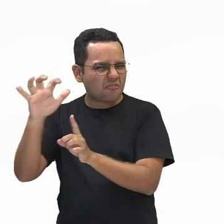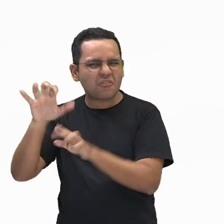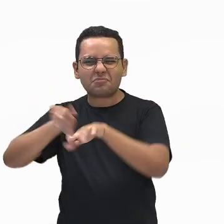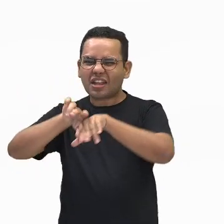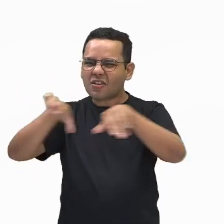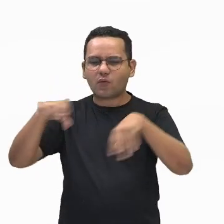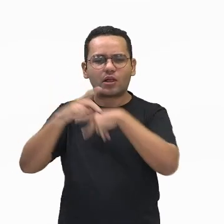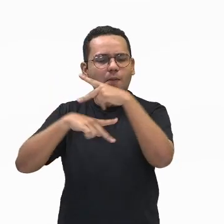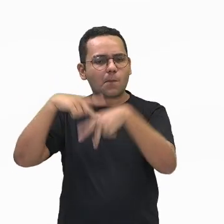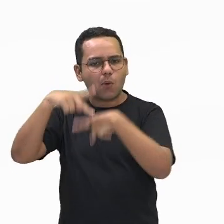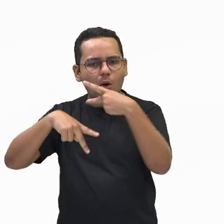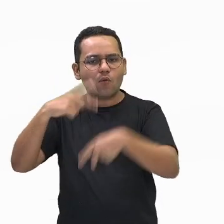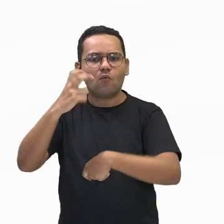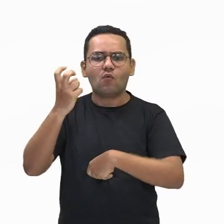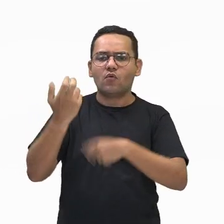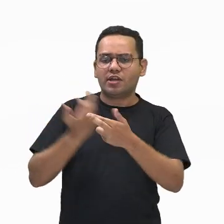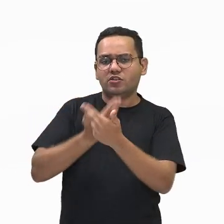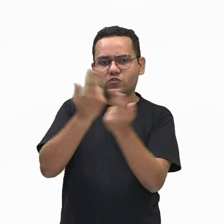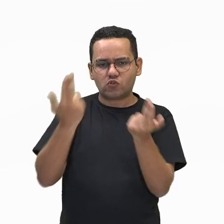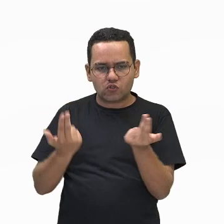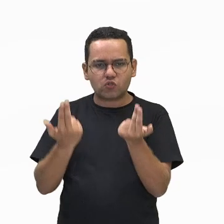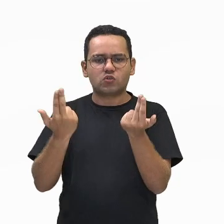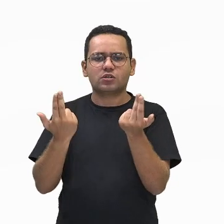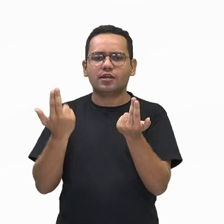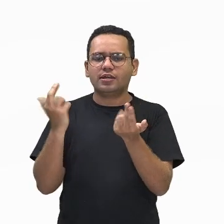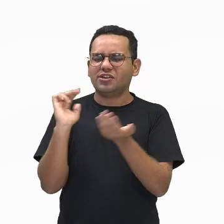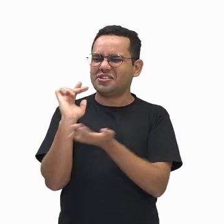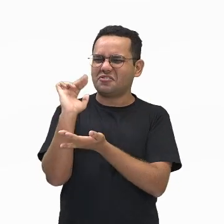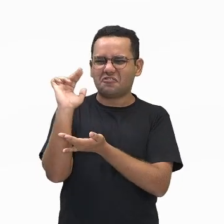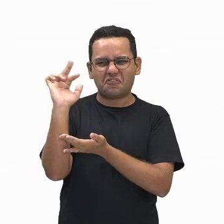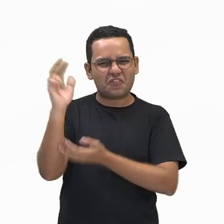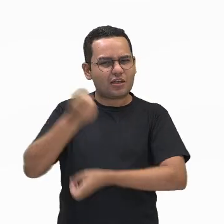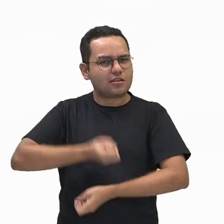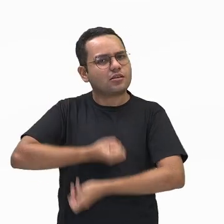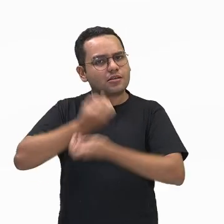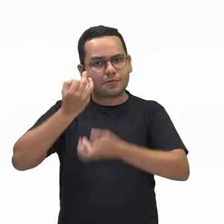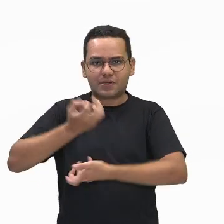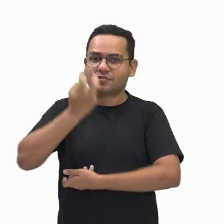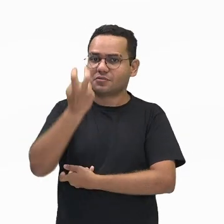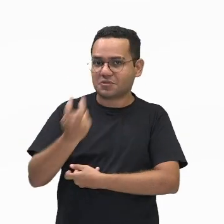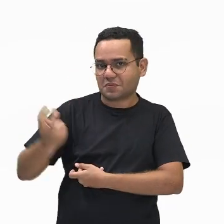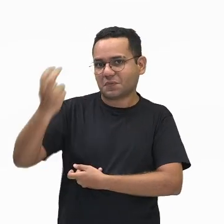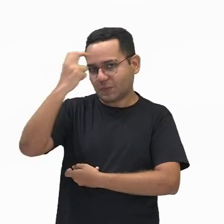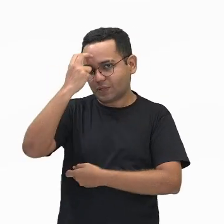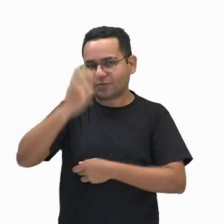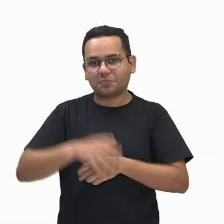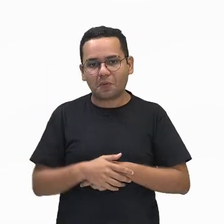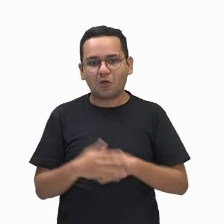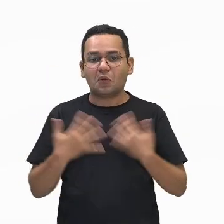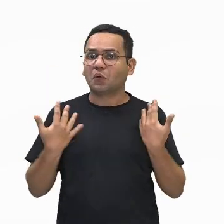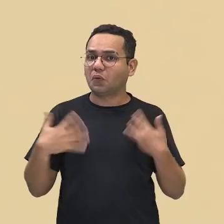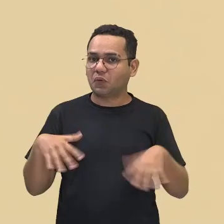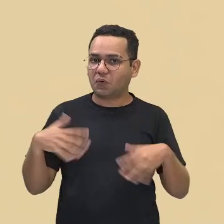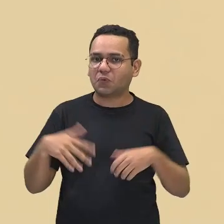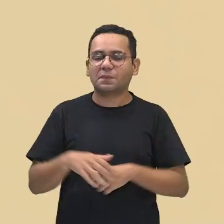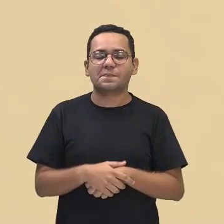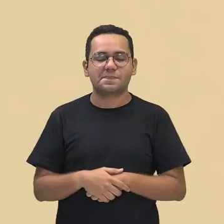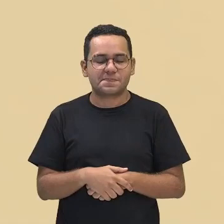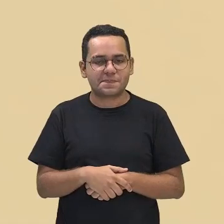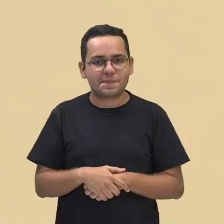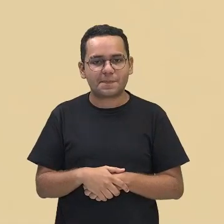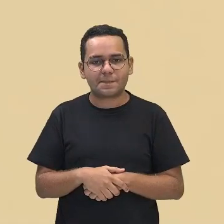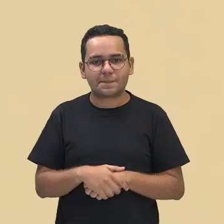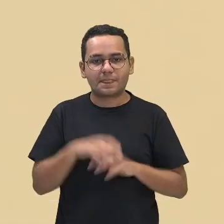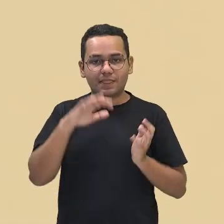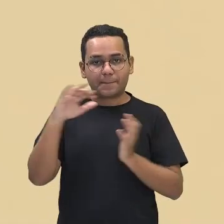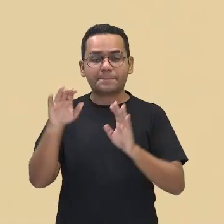povos, diferentes etnias e infinitas expressões culturais. Então, a identidade do